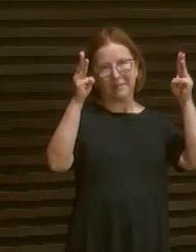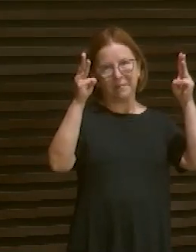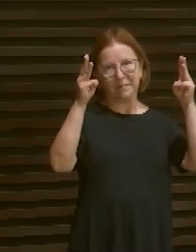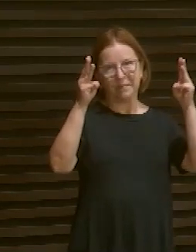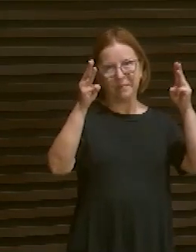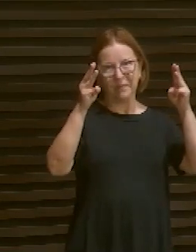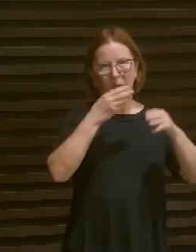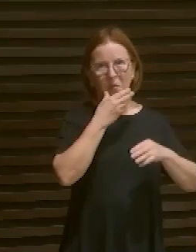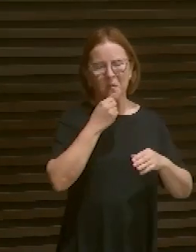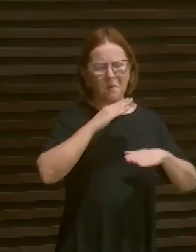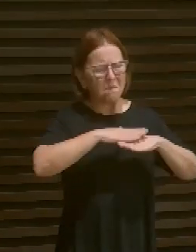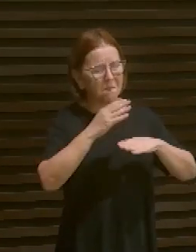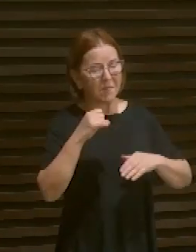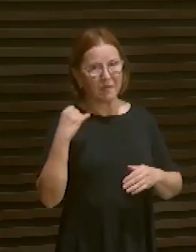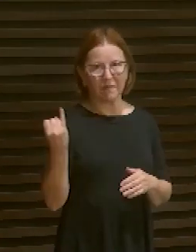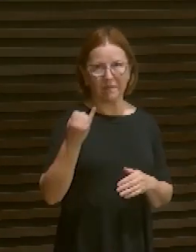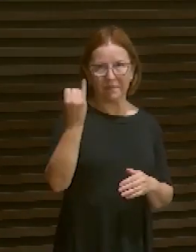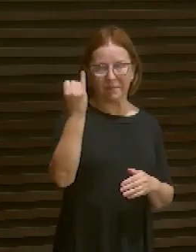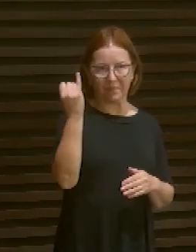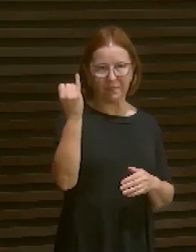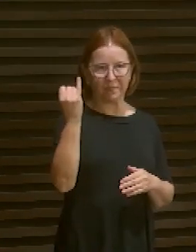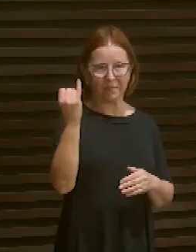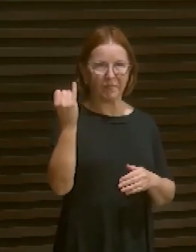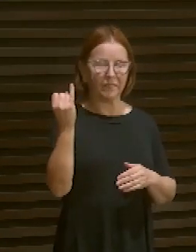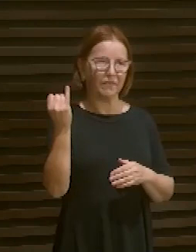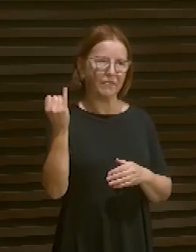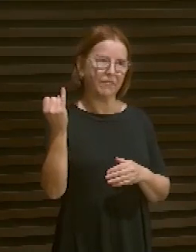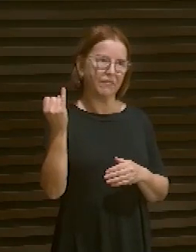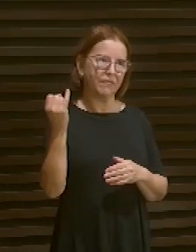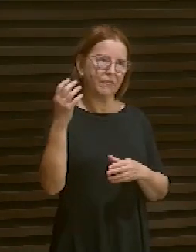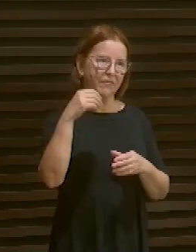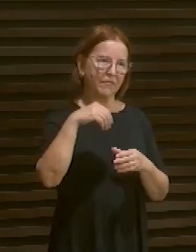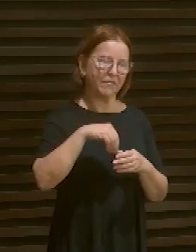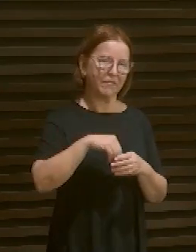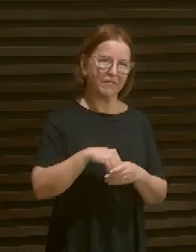mais importante dentro da